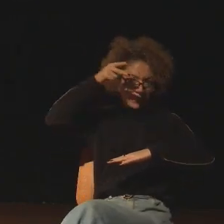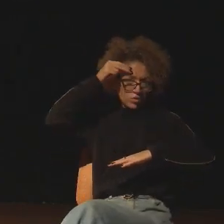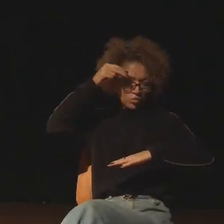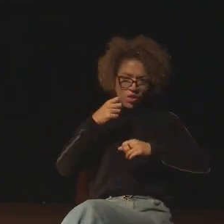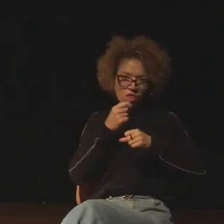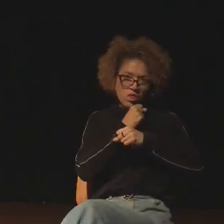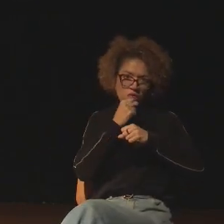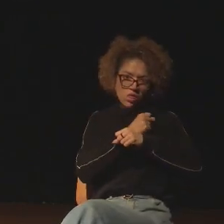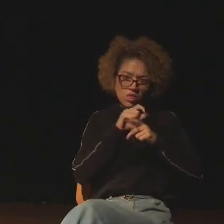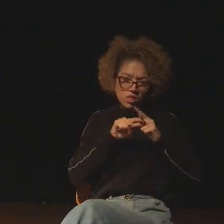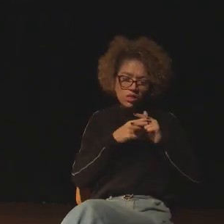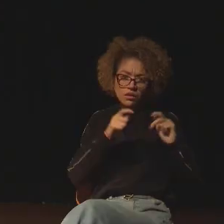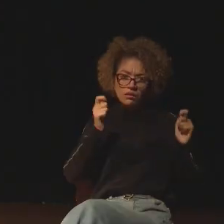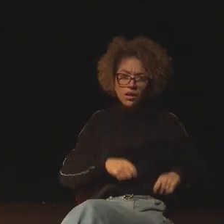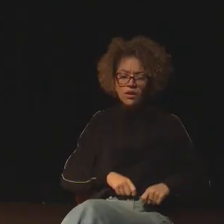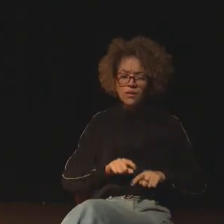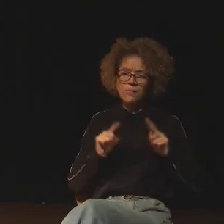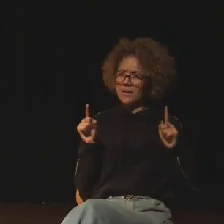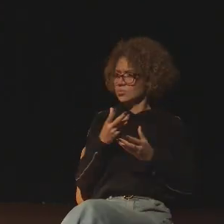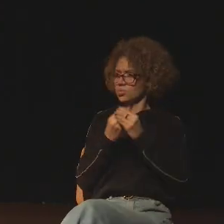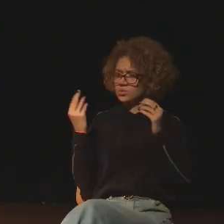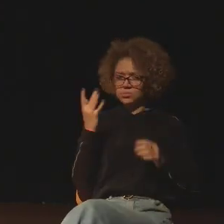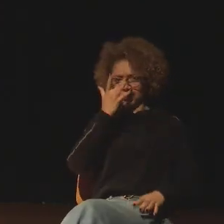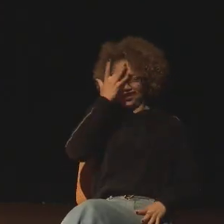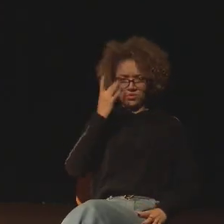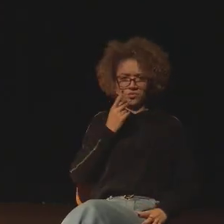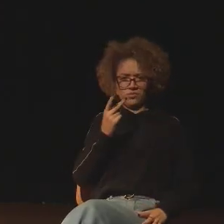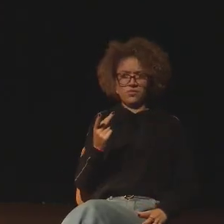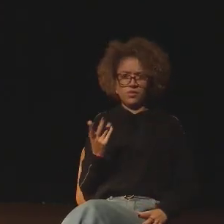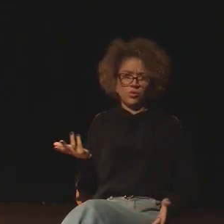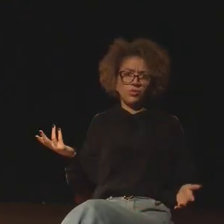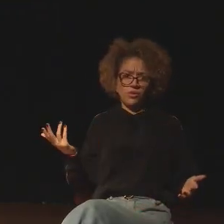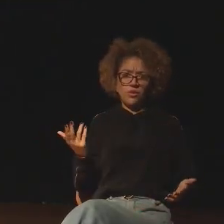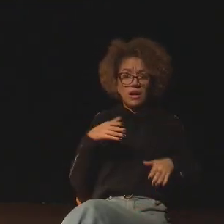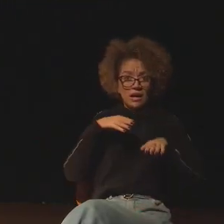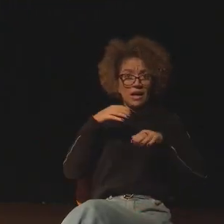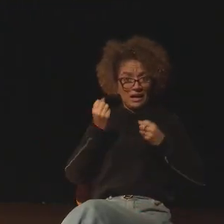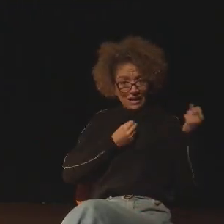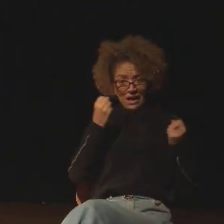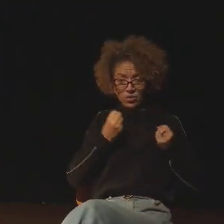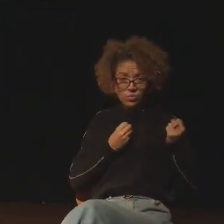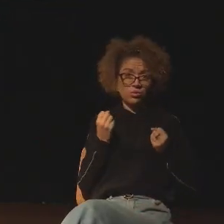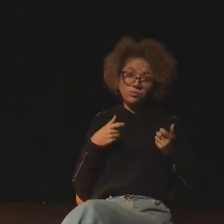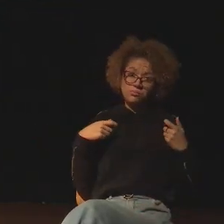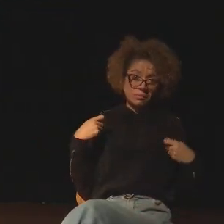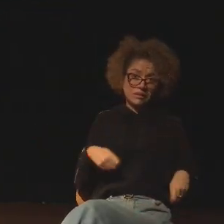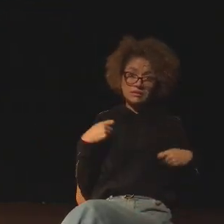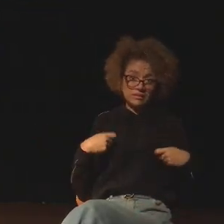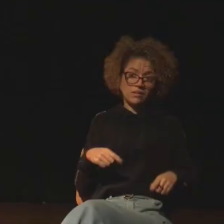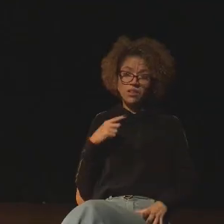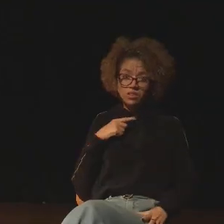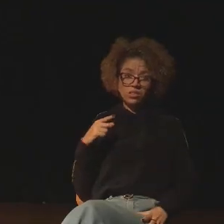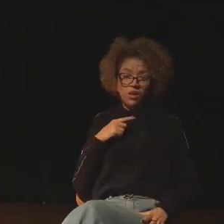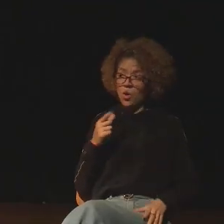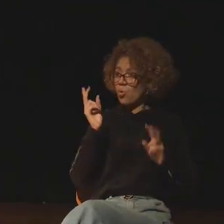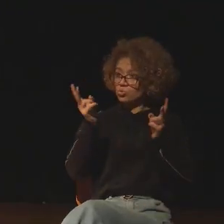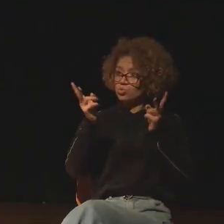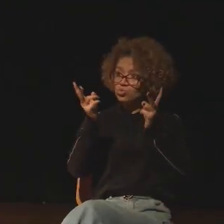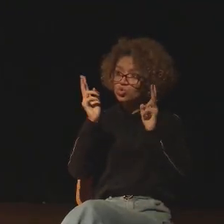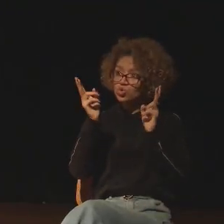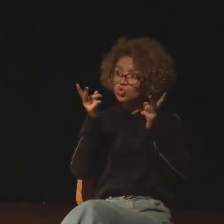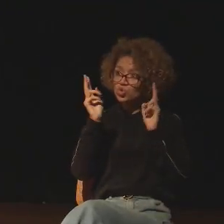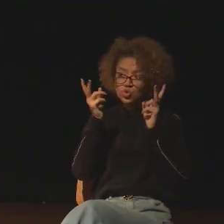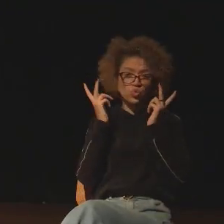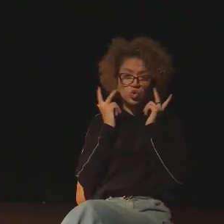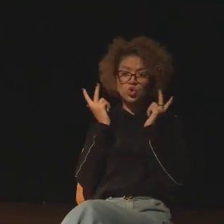colocaram aqui, que é inevitável que se tenha carros também na cidade. Eles existem e eles vão continuar circulando, e eles